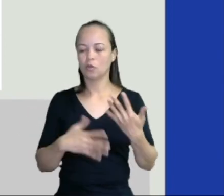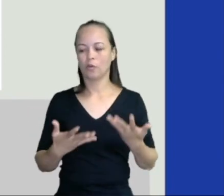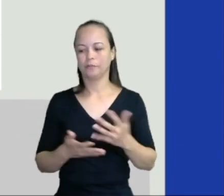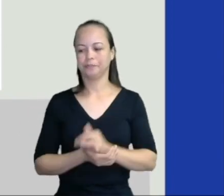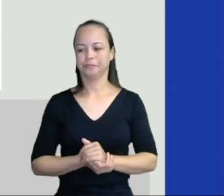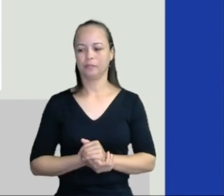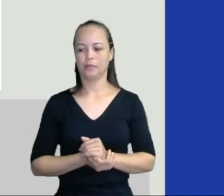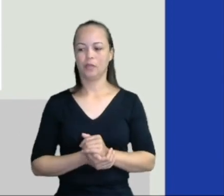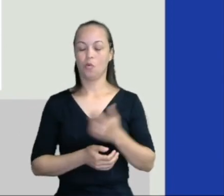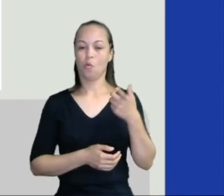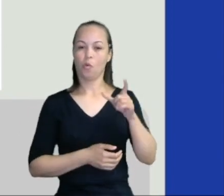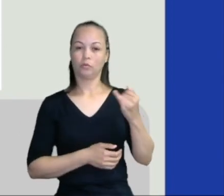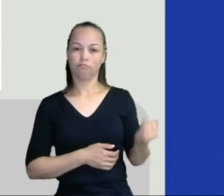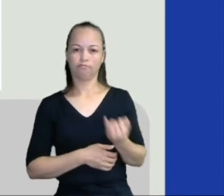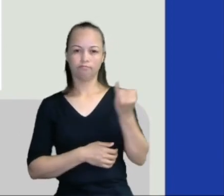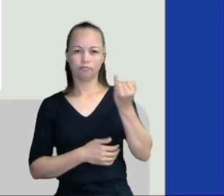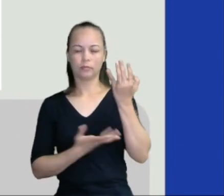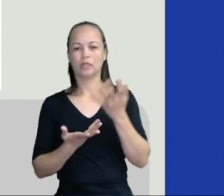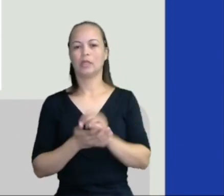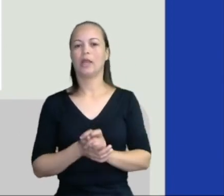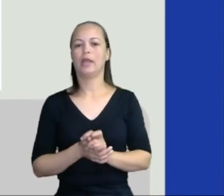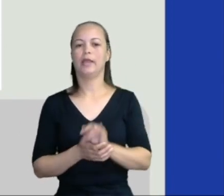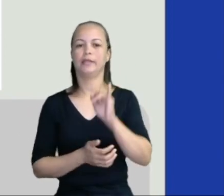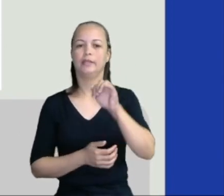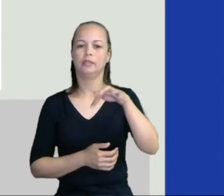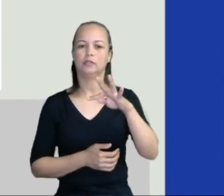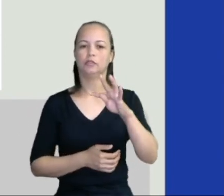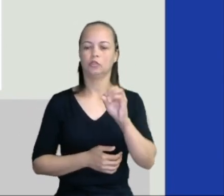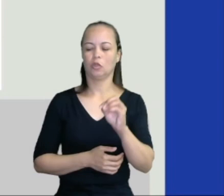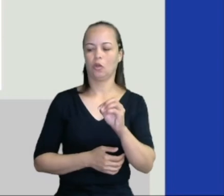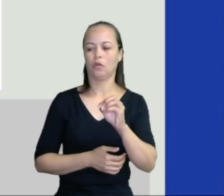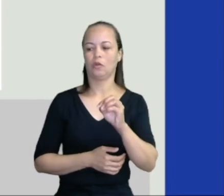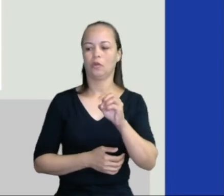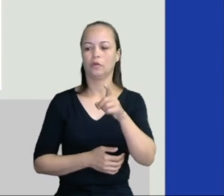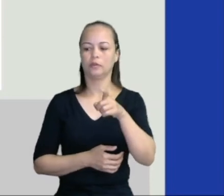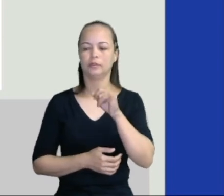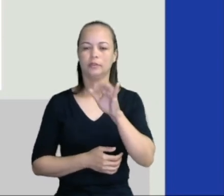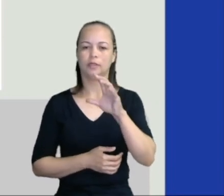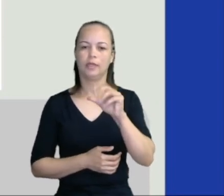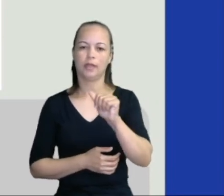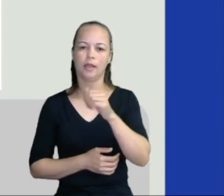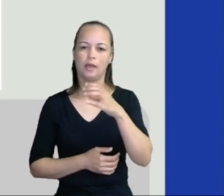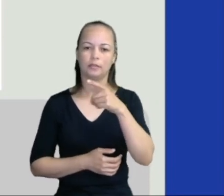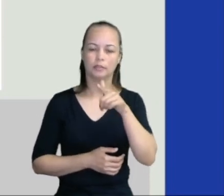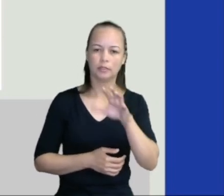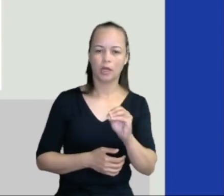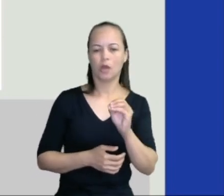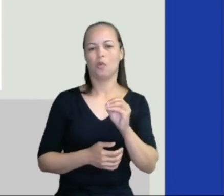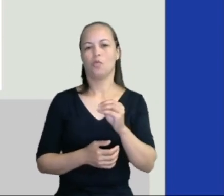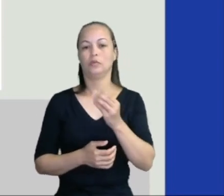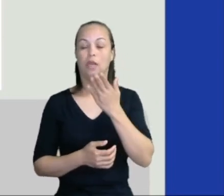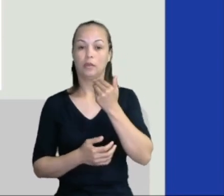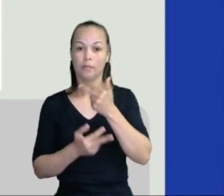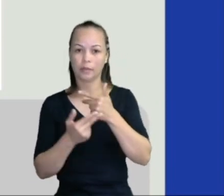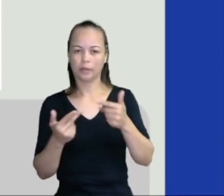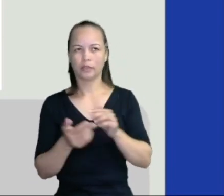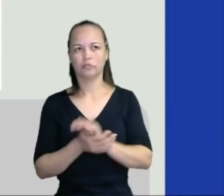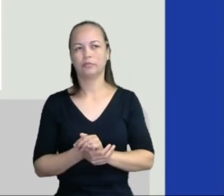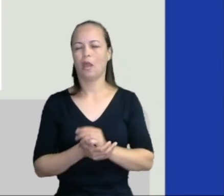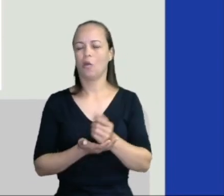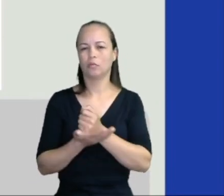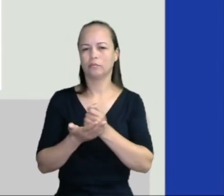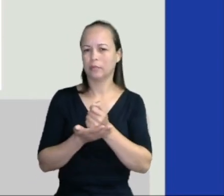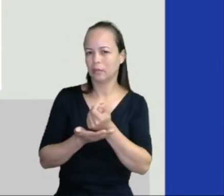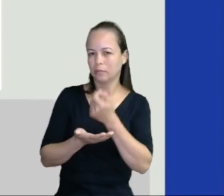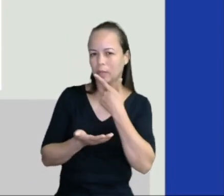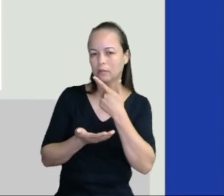coisa muito importante é a questão da intoxicação alimentar, tá? Alguns medicamentos ou produtos